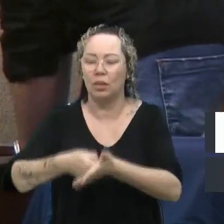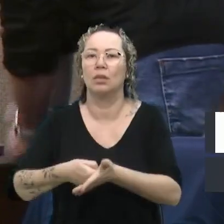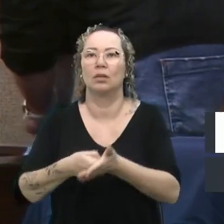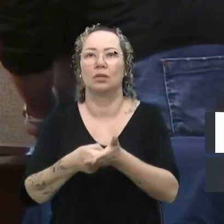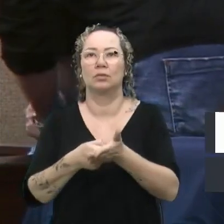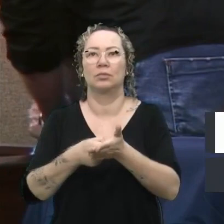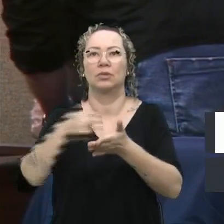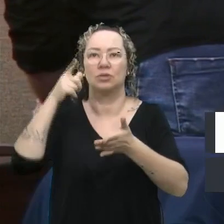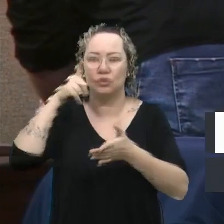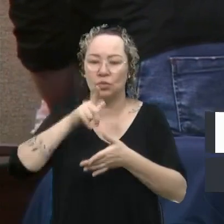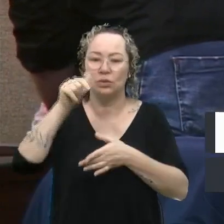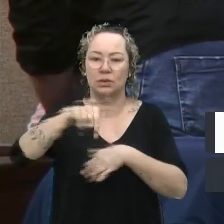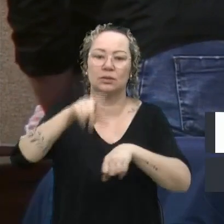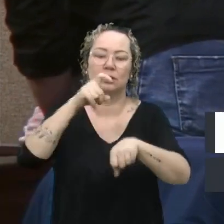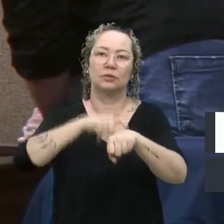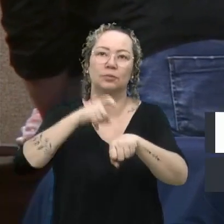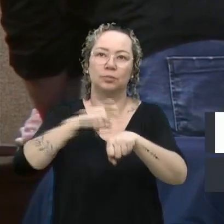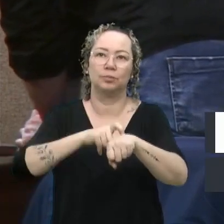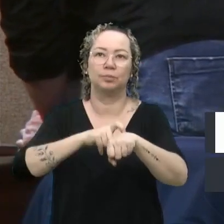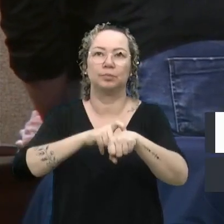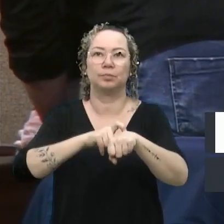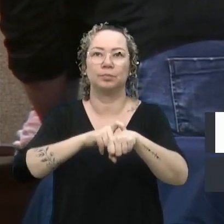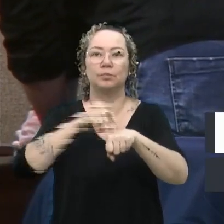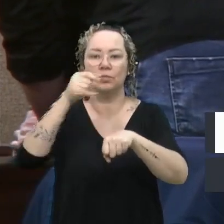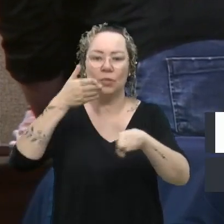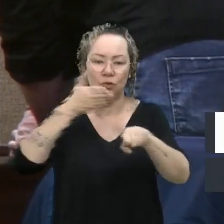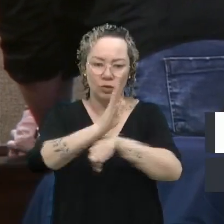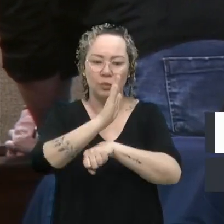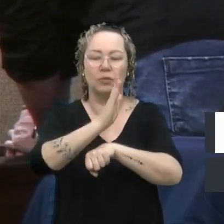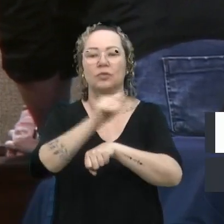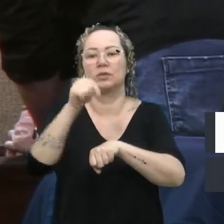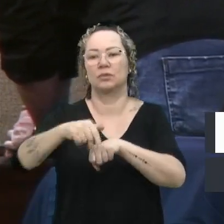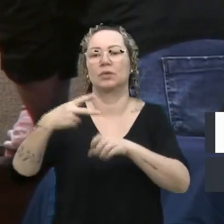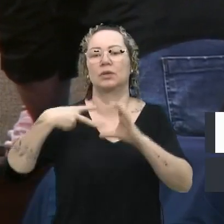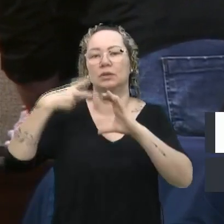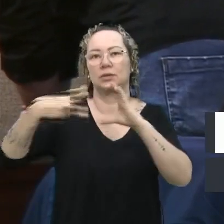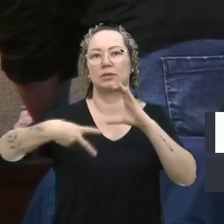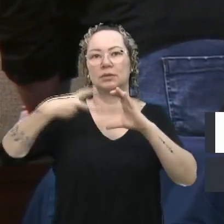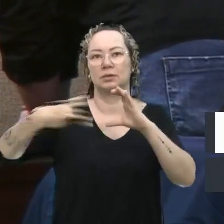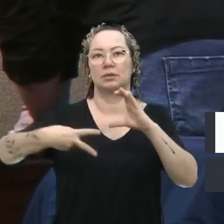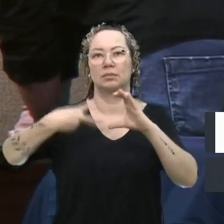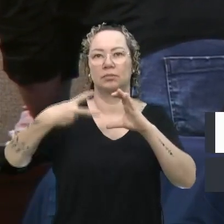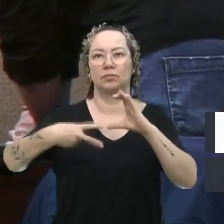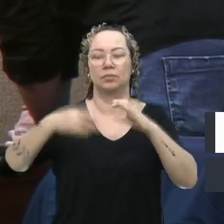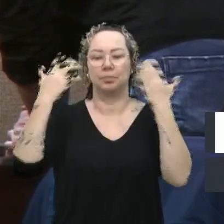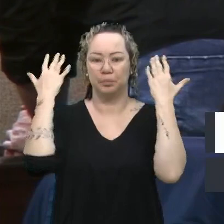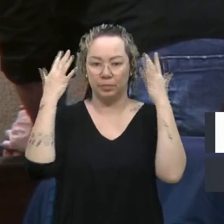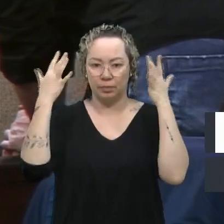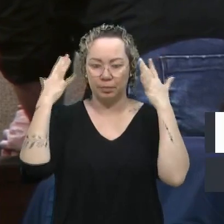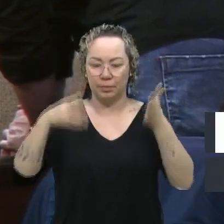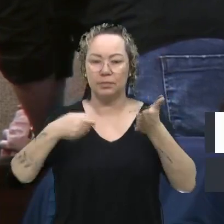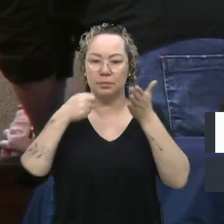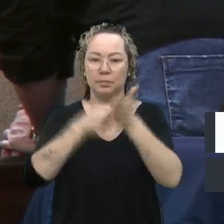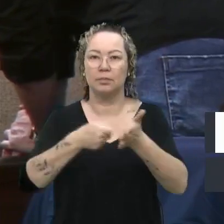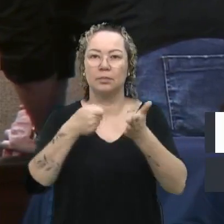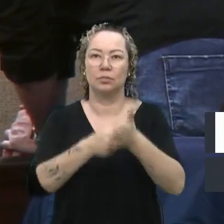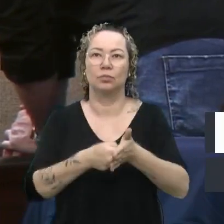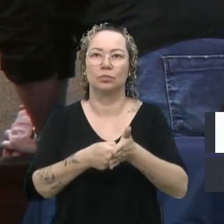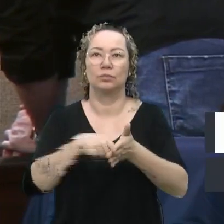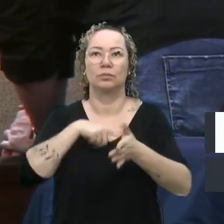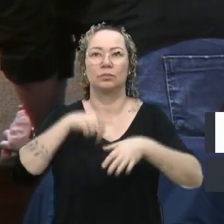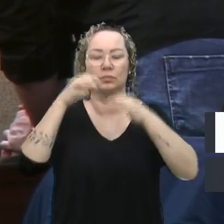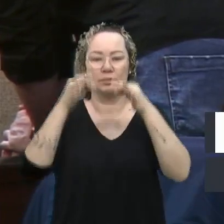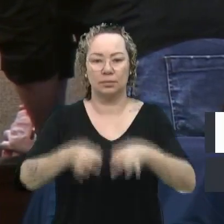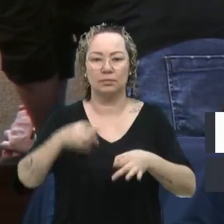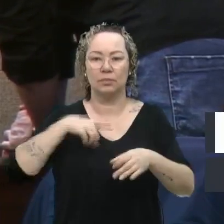chegássemos a esse momento, num momento de aprovação da Câmara de Vereadores de Caxias do Sul. Parabéns pela luta e certamente